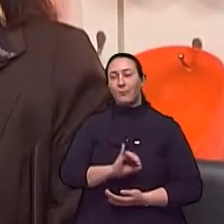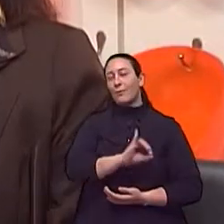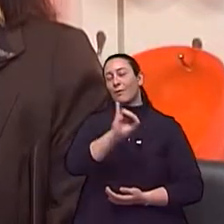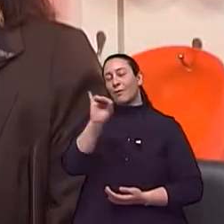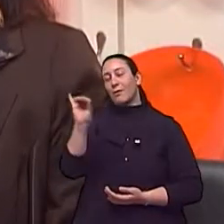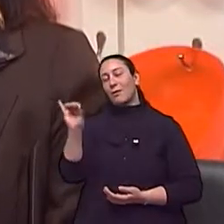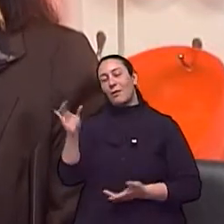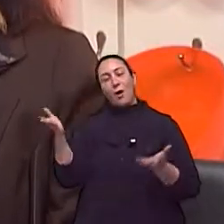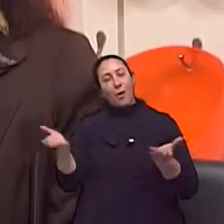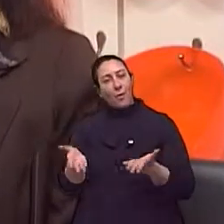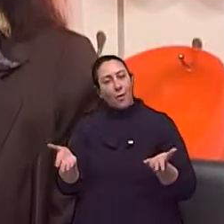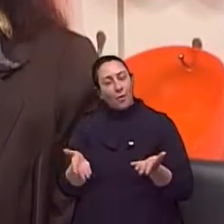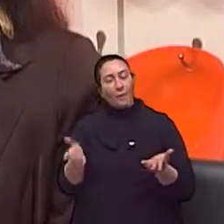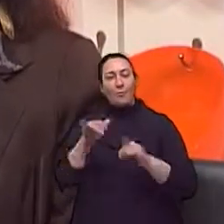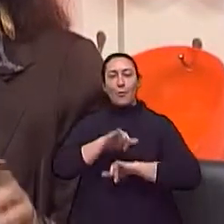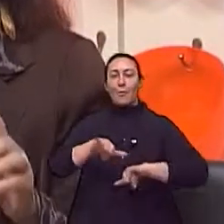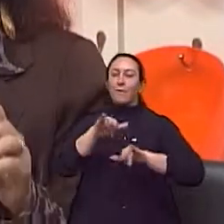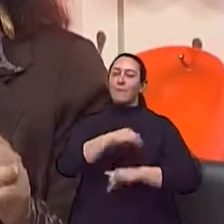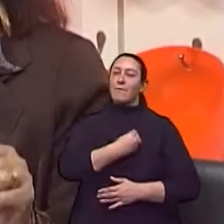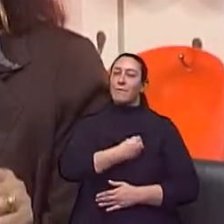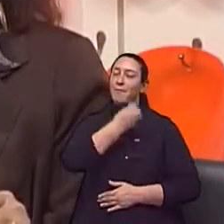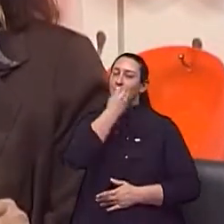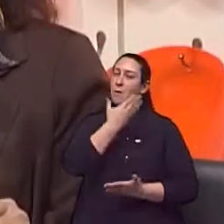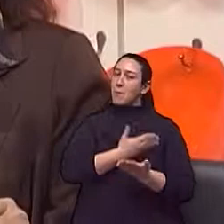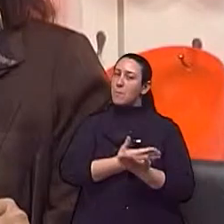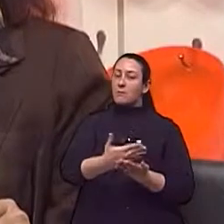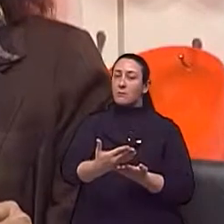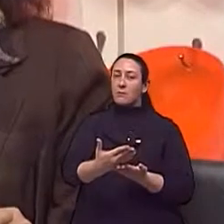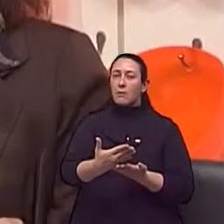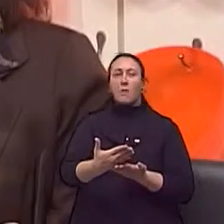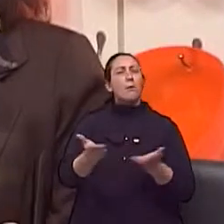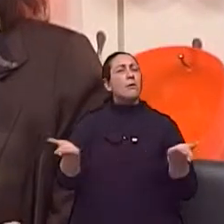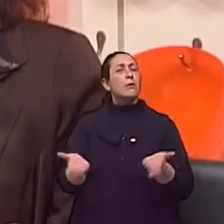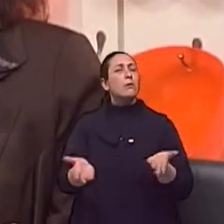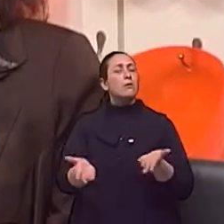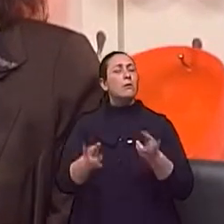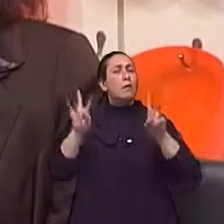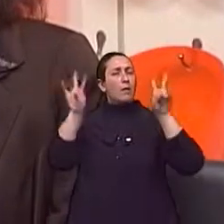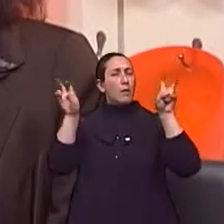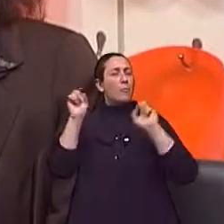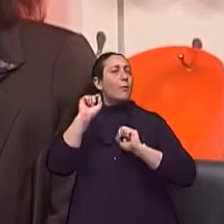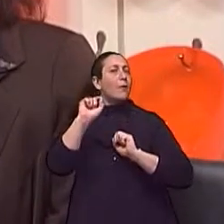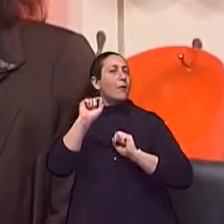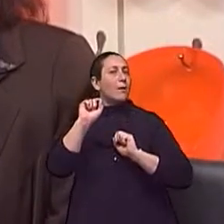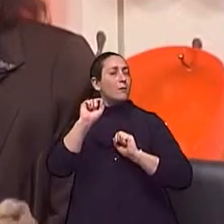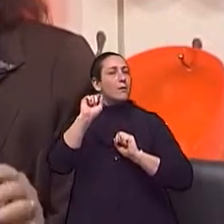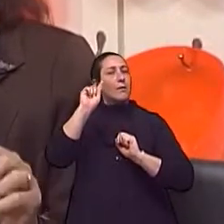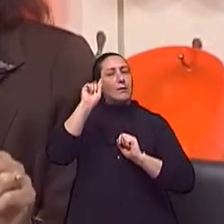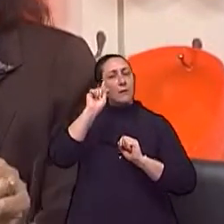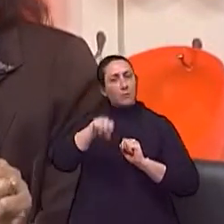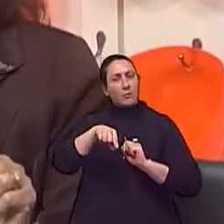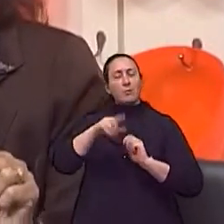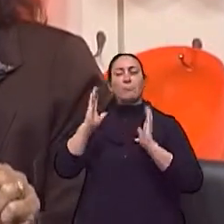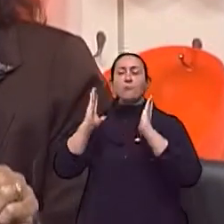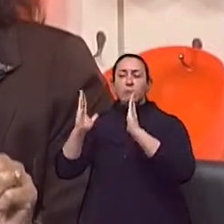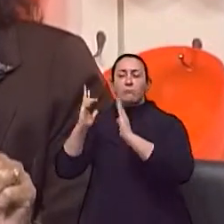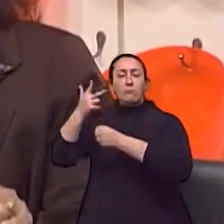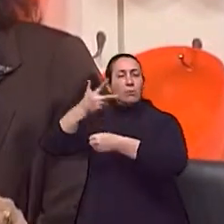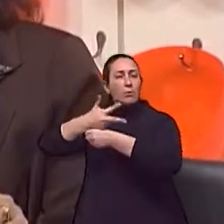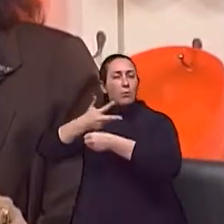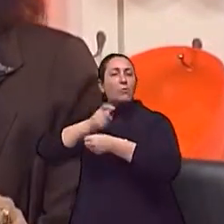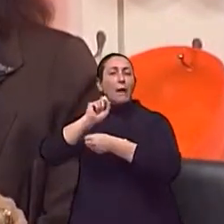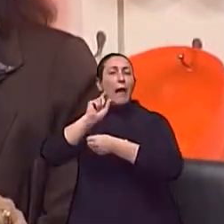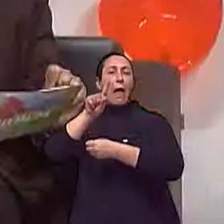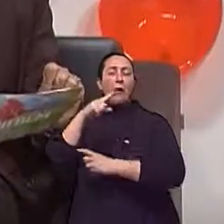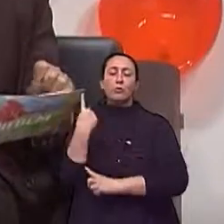Olá o nosso viva bem está começando e o nosso tema da série idoso é isolamento